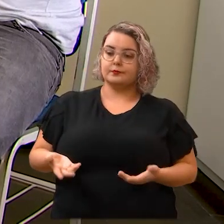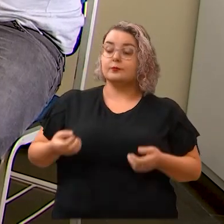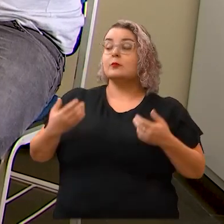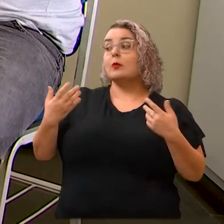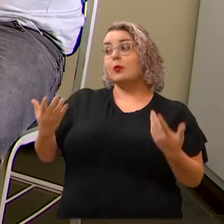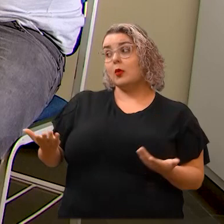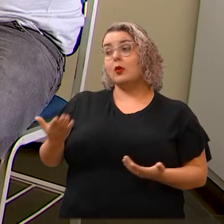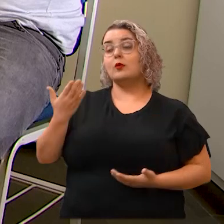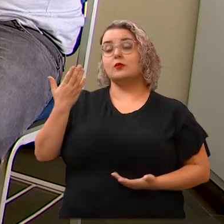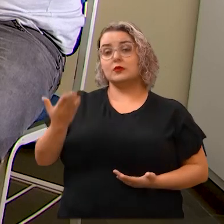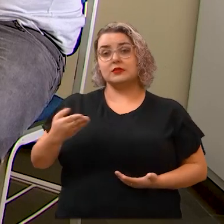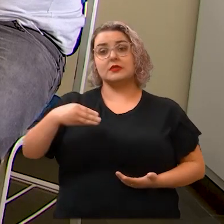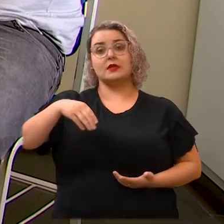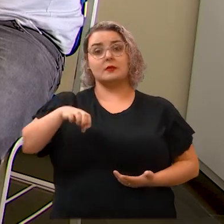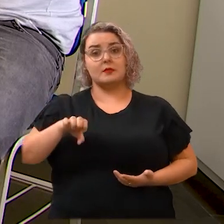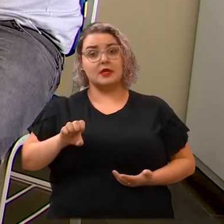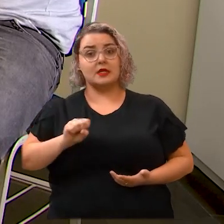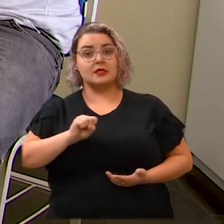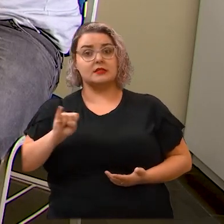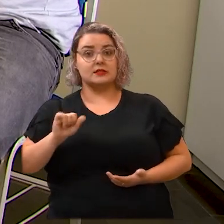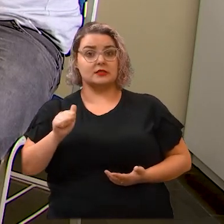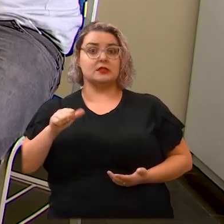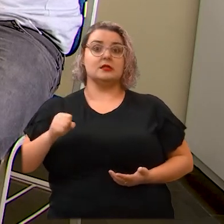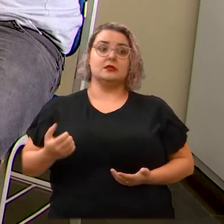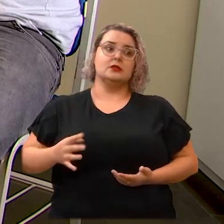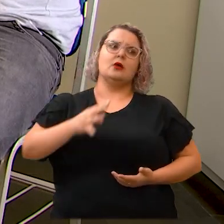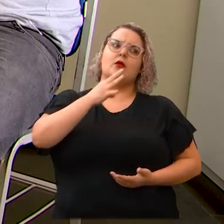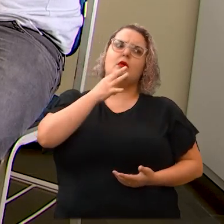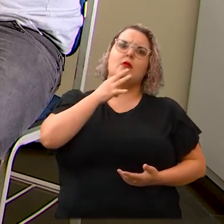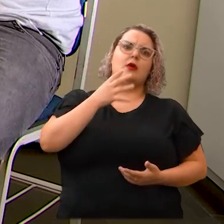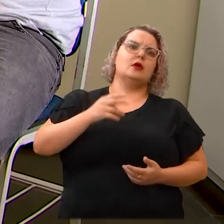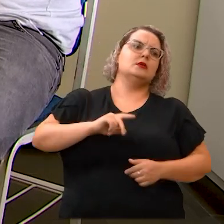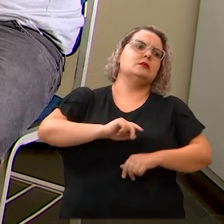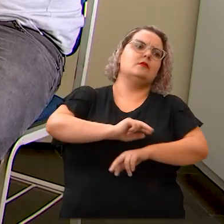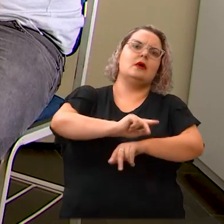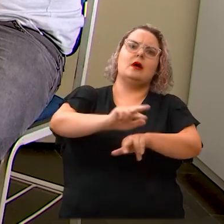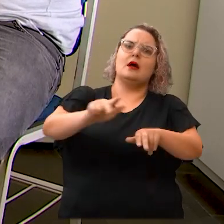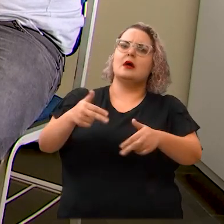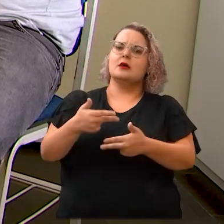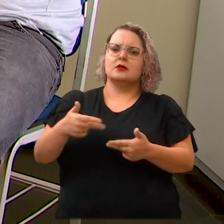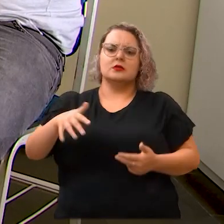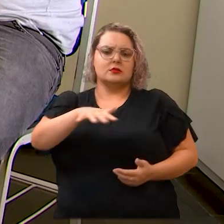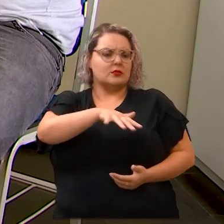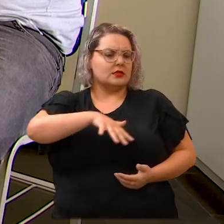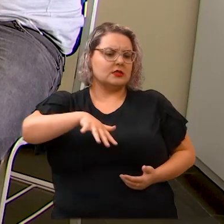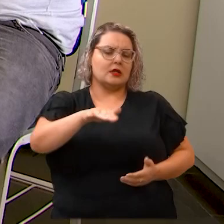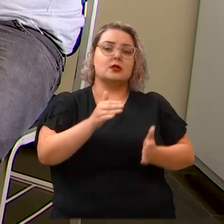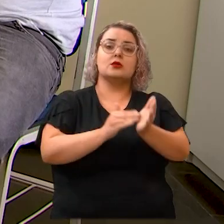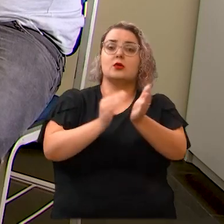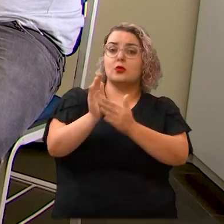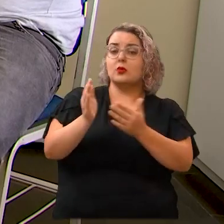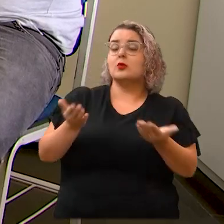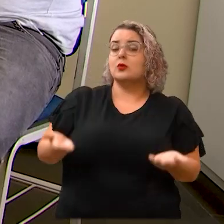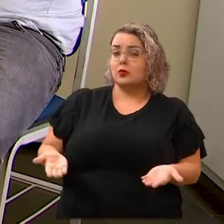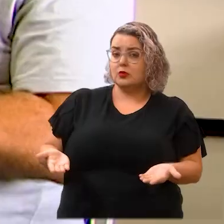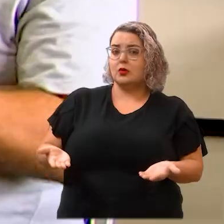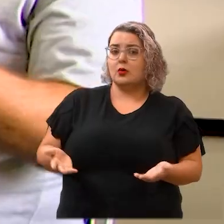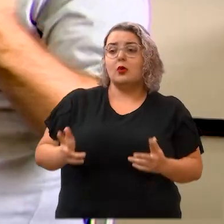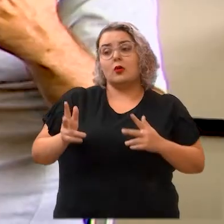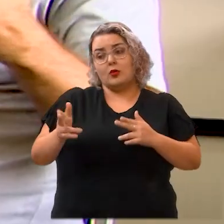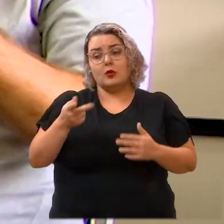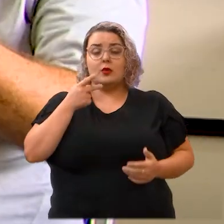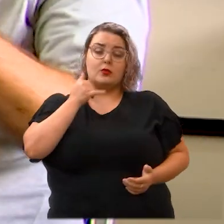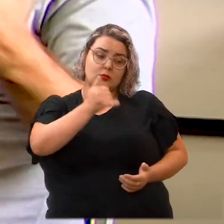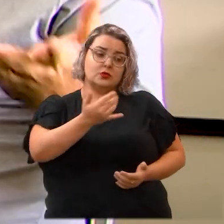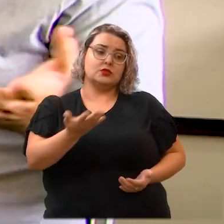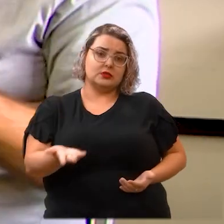e você né Messias conhece como poucos aí essa área de concurso público não é como você